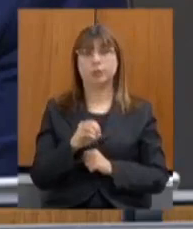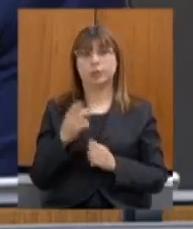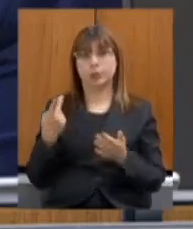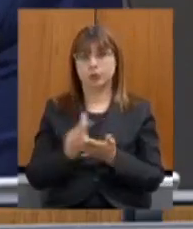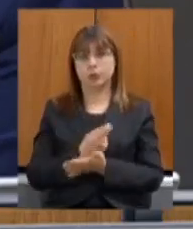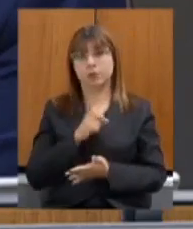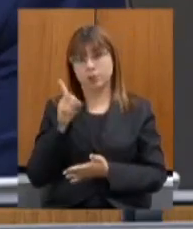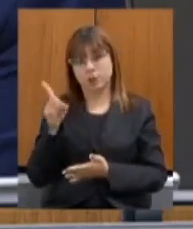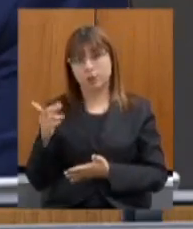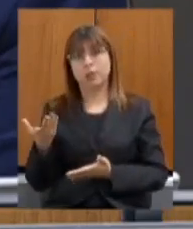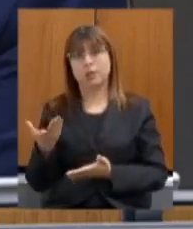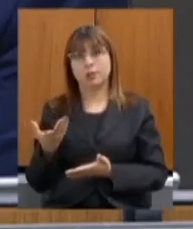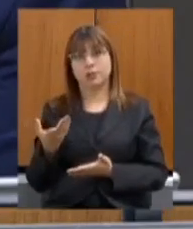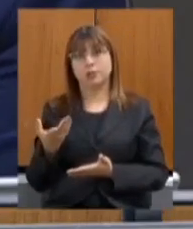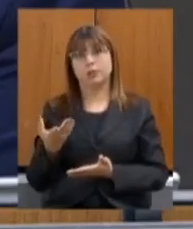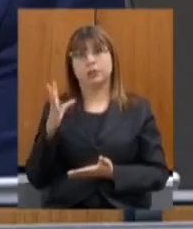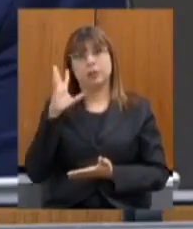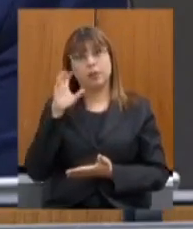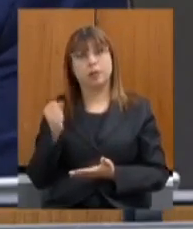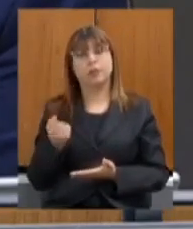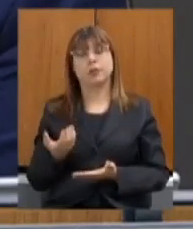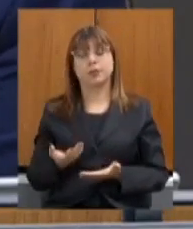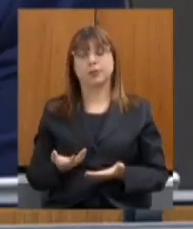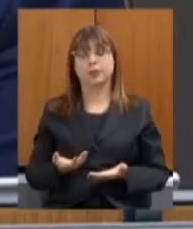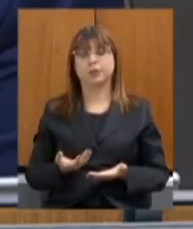lá e aí, acho que a essa altura,